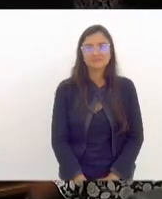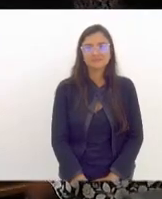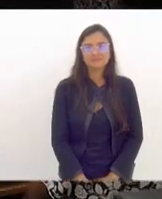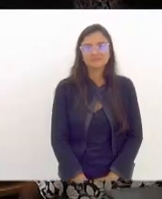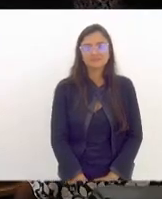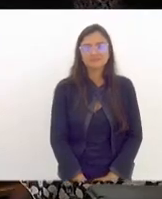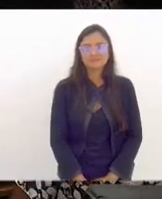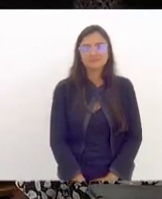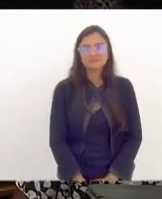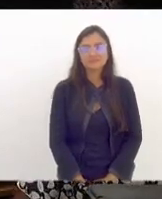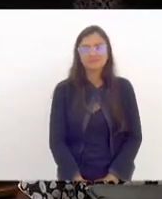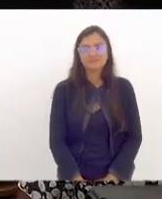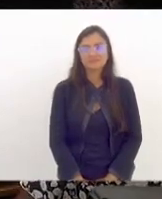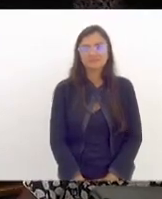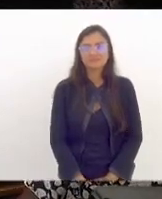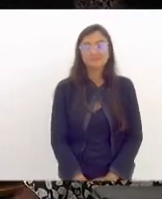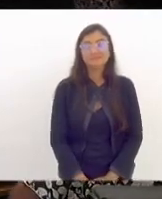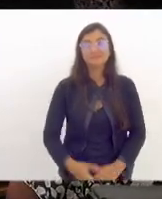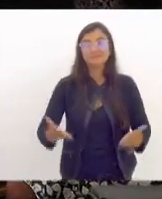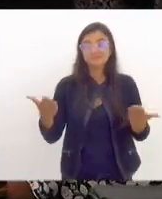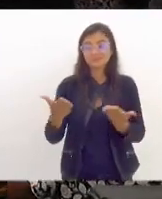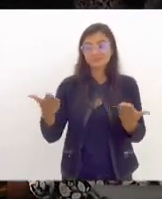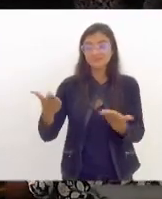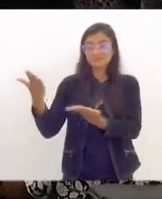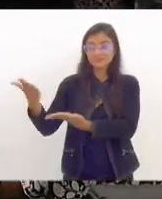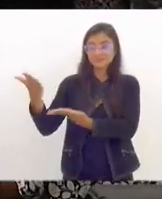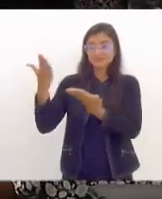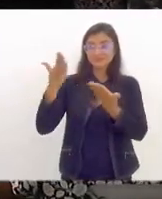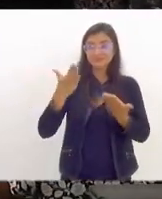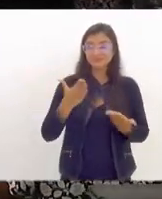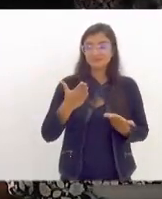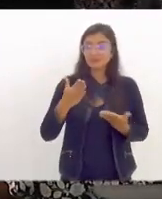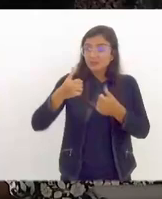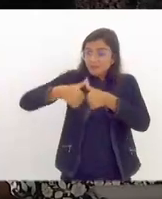bem Maravilhosa Nossa terceira homenageada